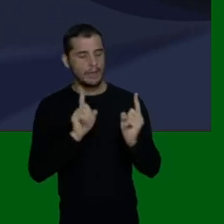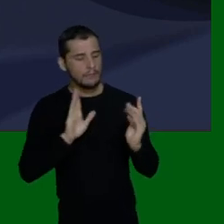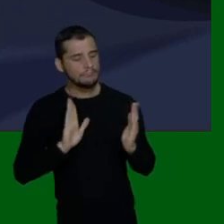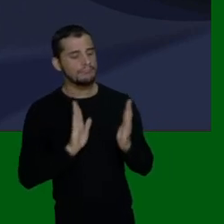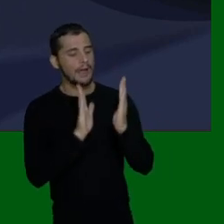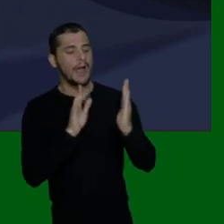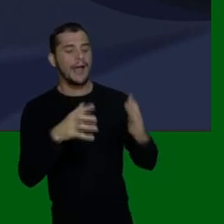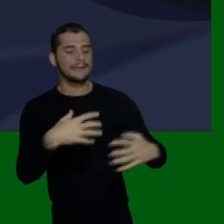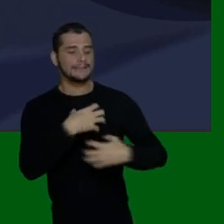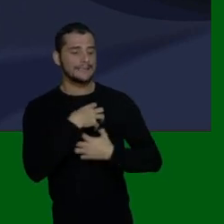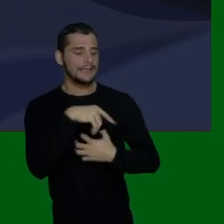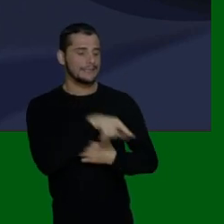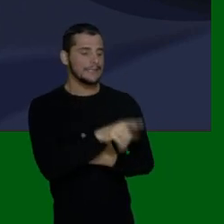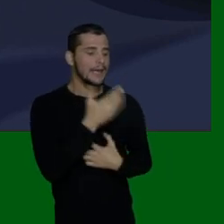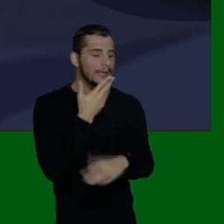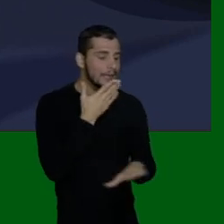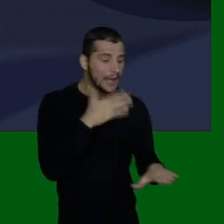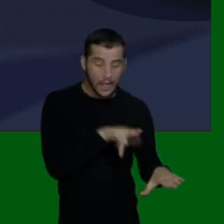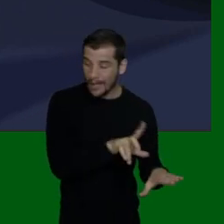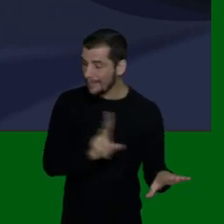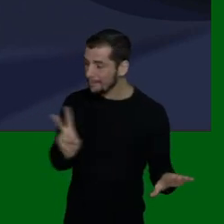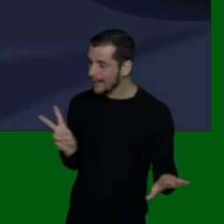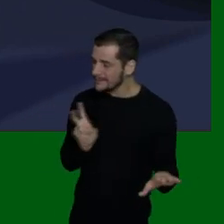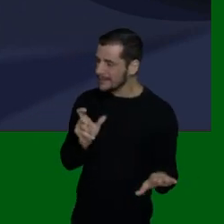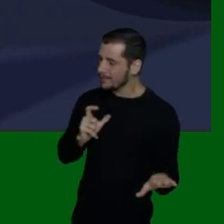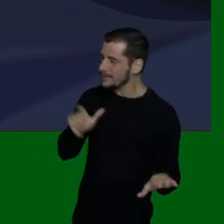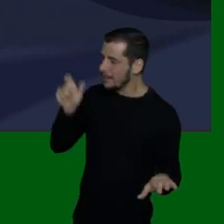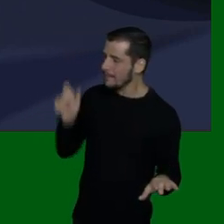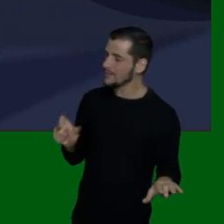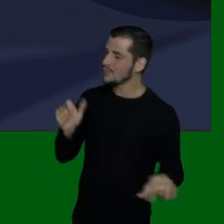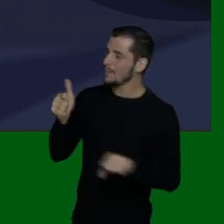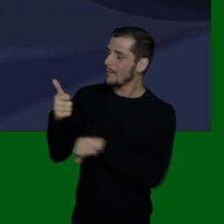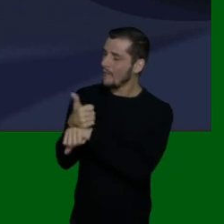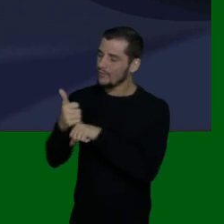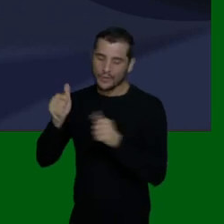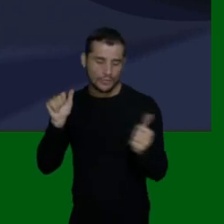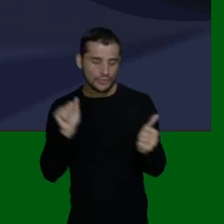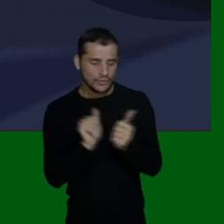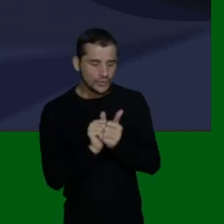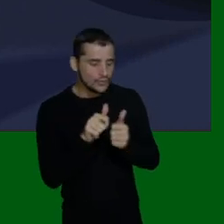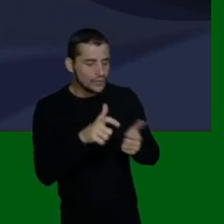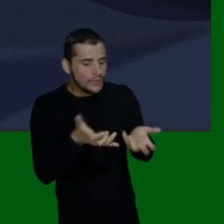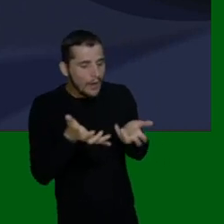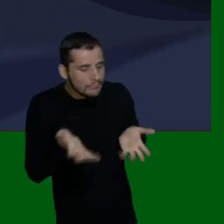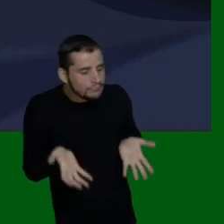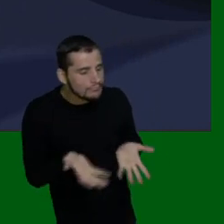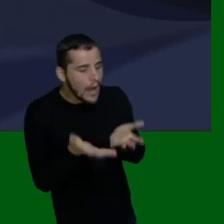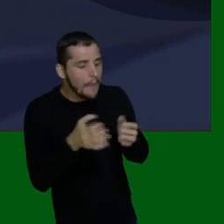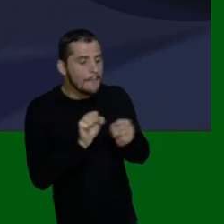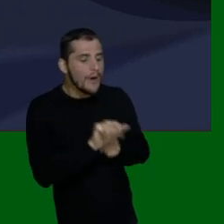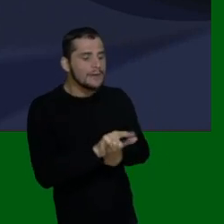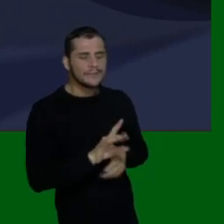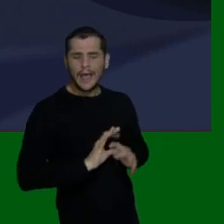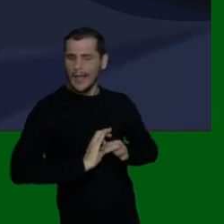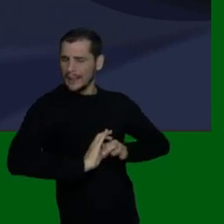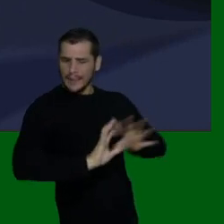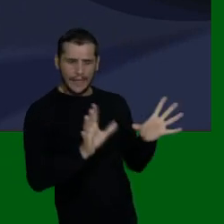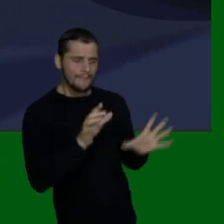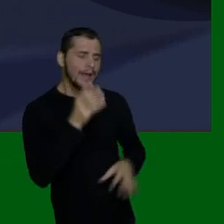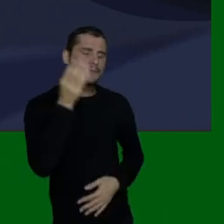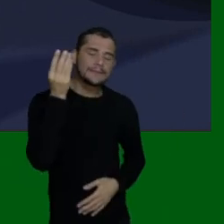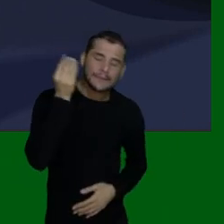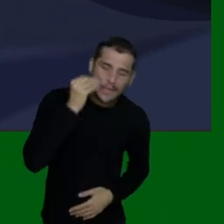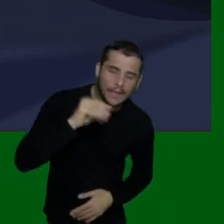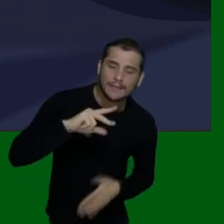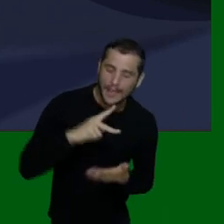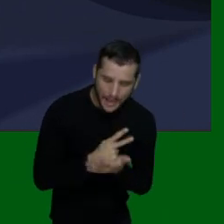presença ela percebendo que ela pode tentar gente ela vai se que a gente está ali ela vai